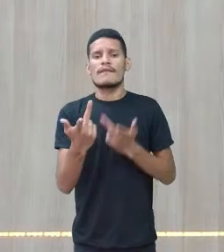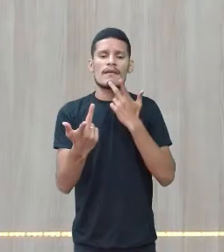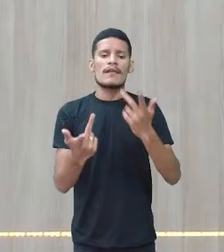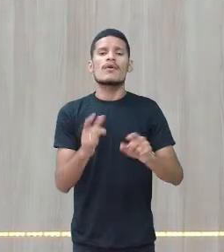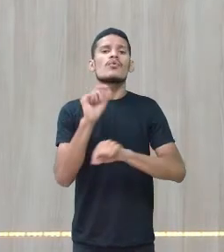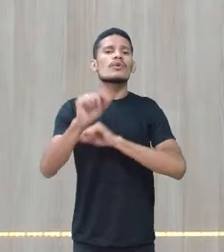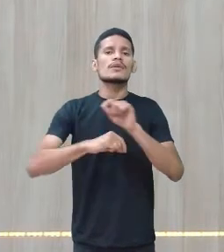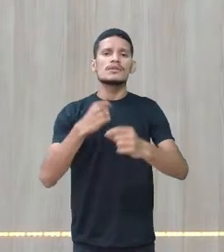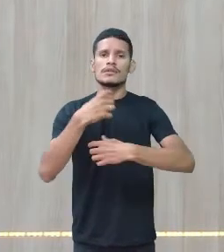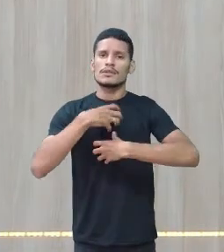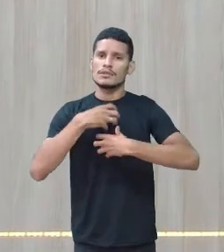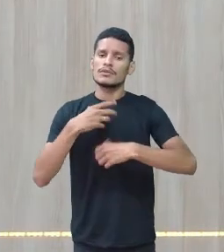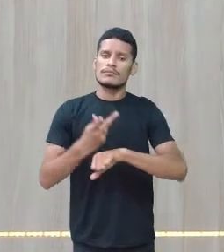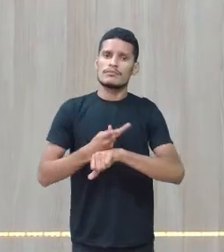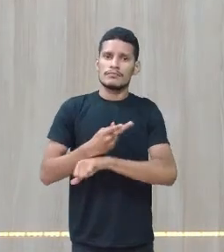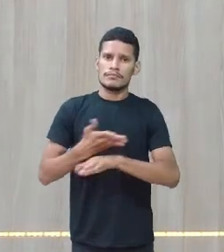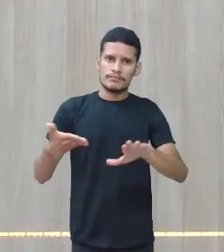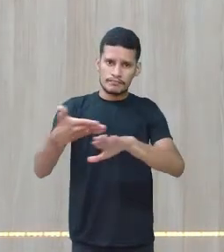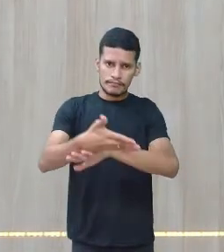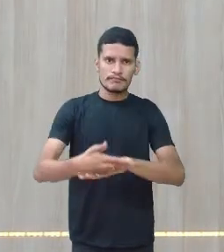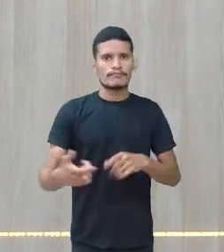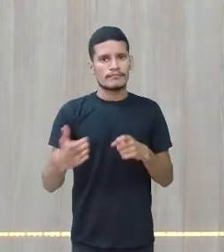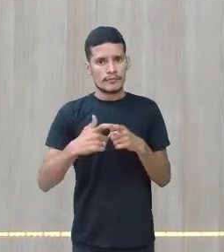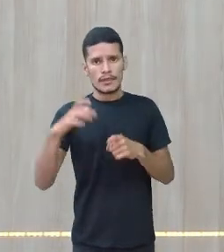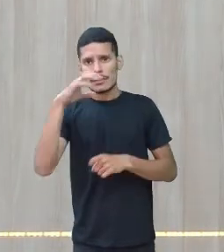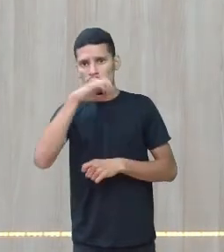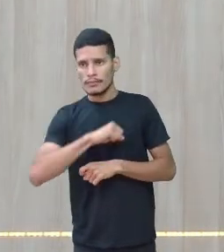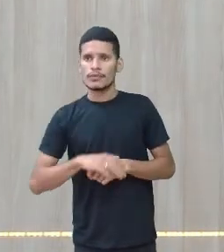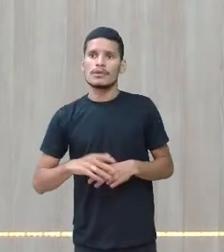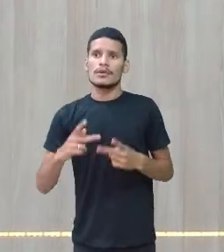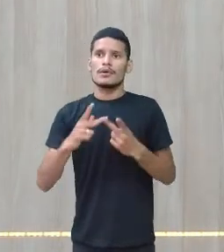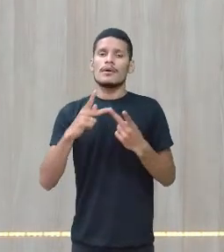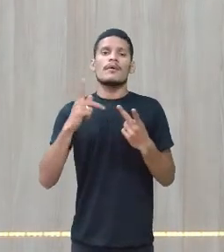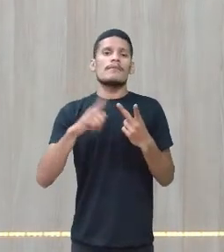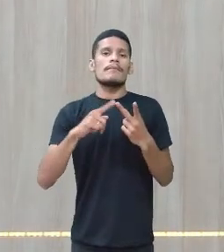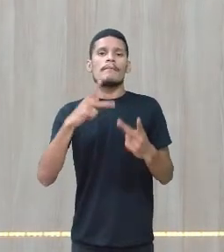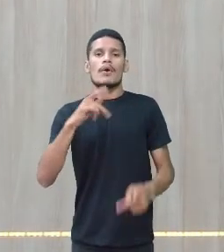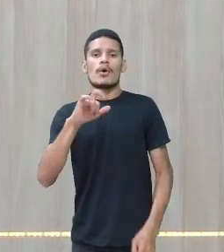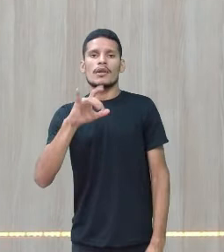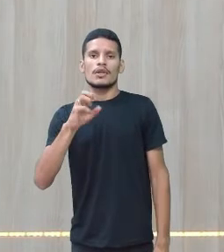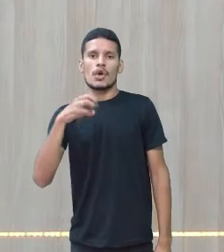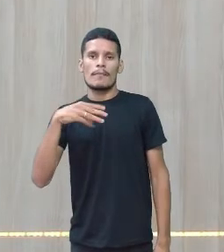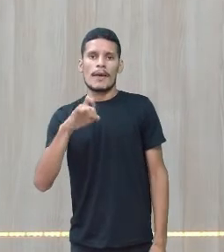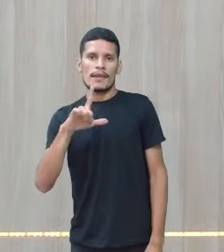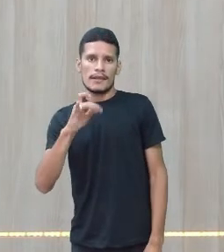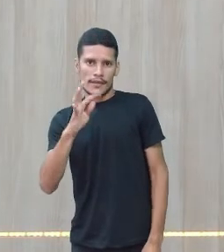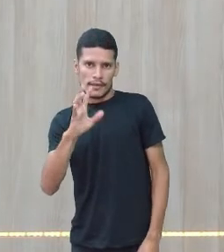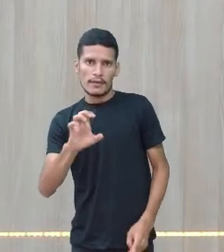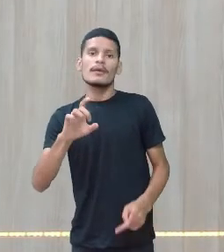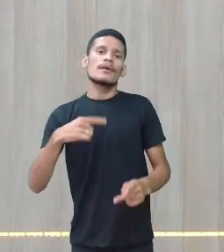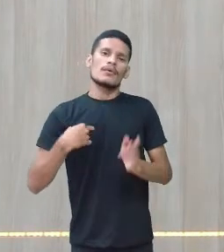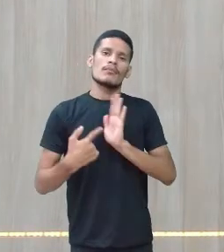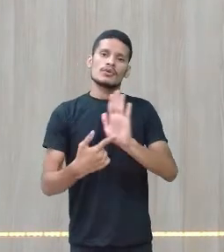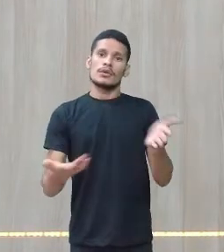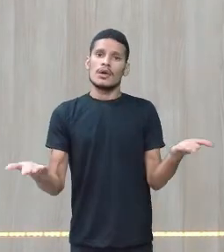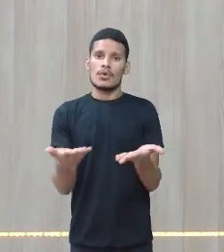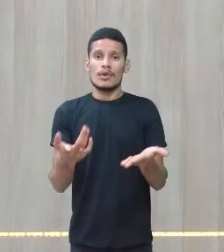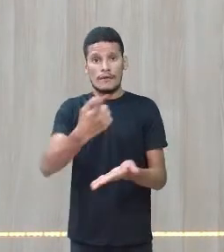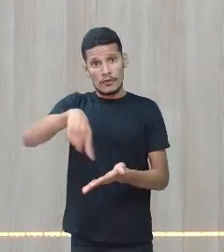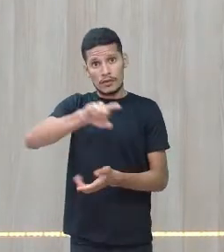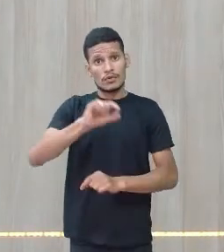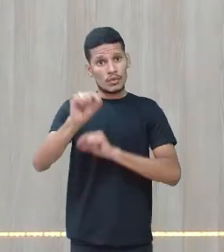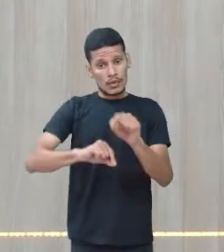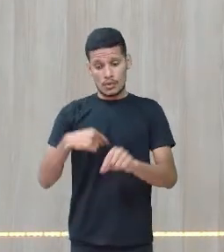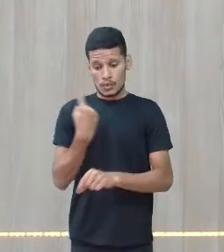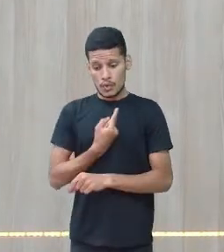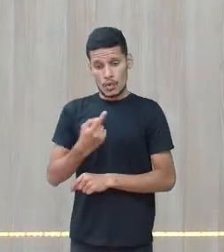procurar o médico imediatamente. A questão aí da poliomielite, o que eu estou mostrando aqui a vocês é que no